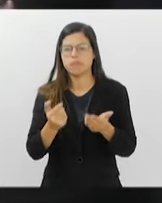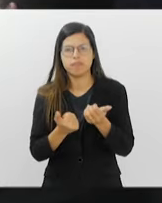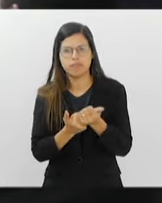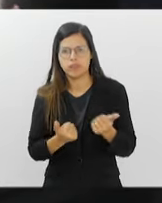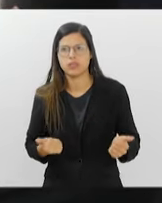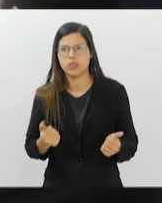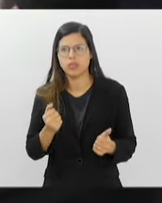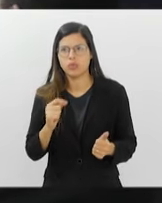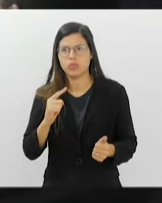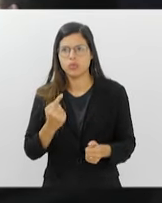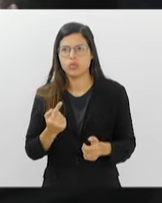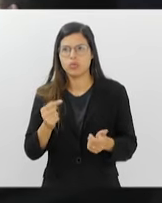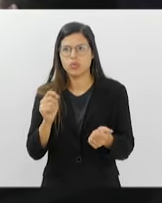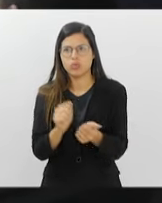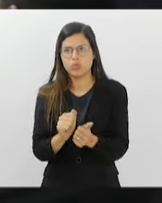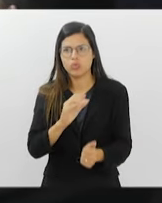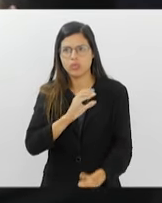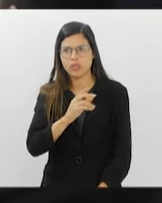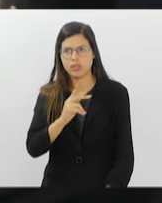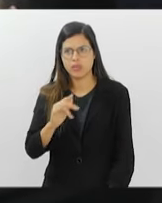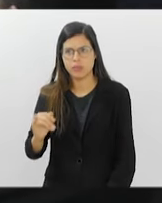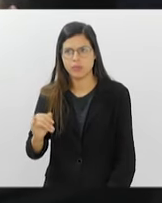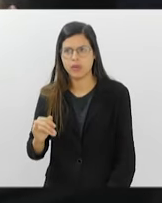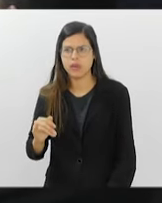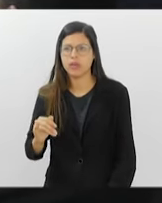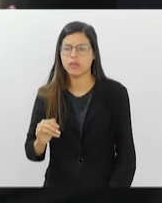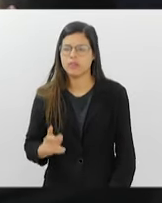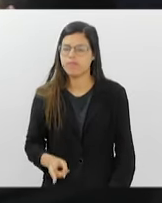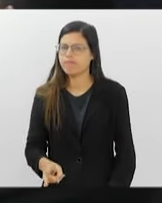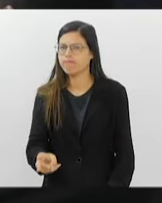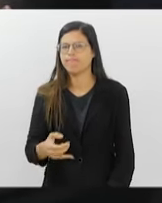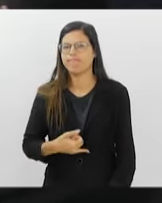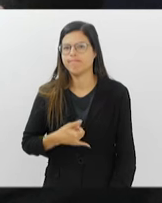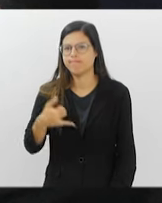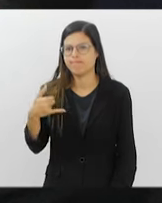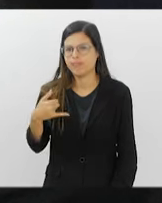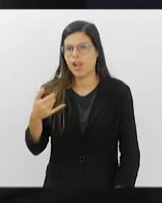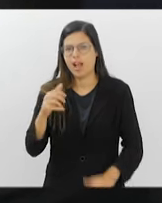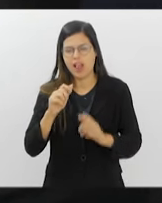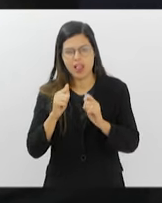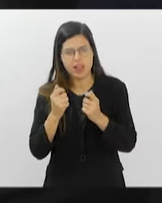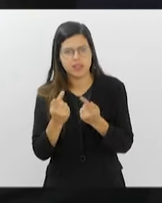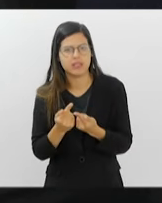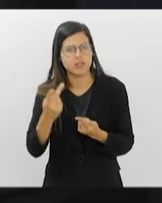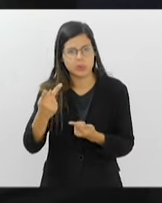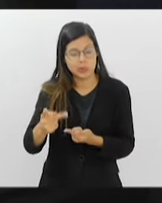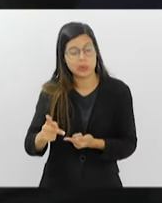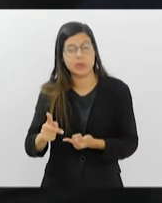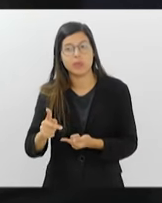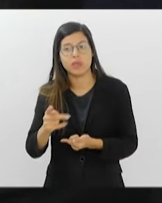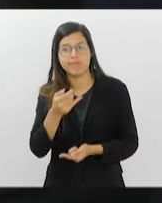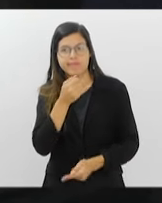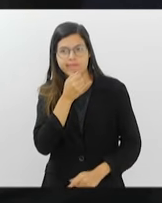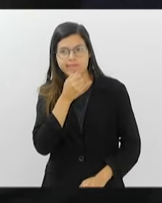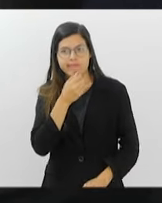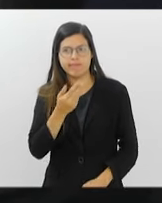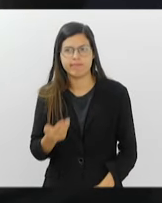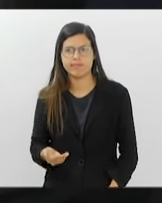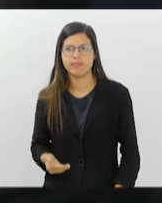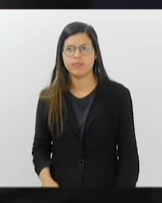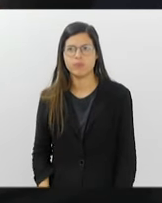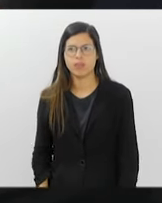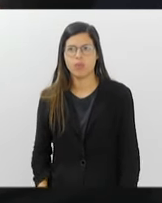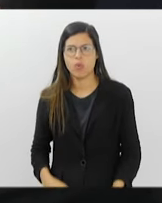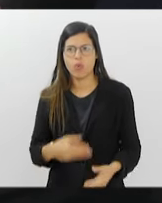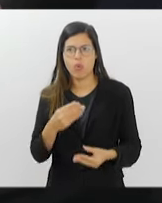cpis que atuamos das comissões permanentes então sempre uma honra essa casa é sua fico muito entristecido